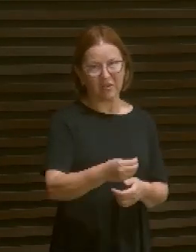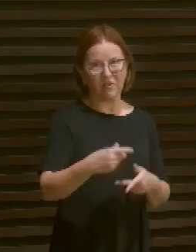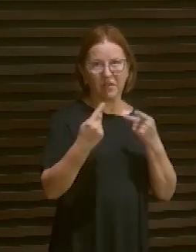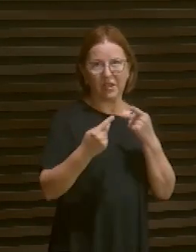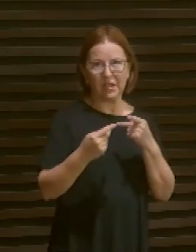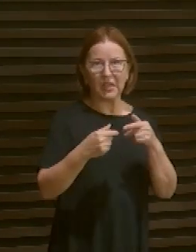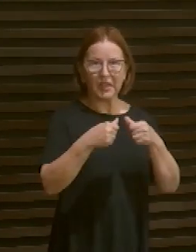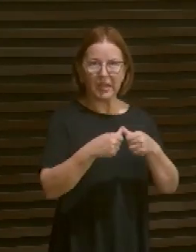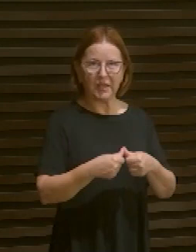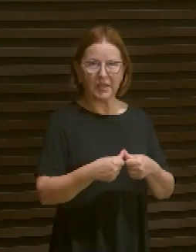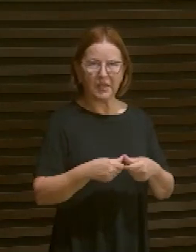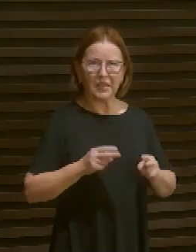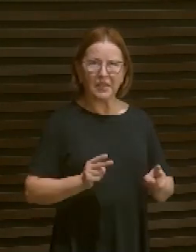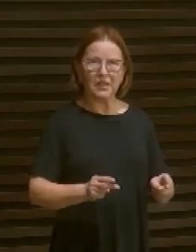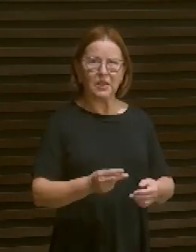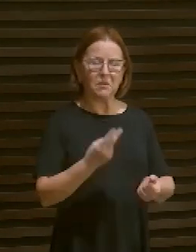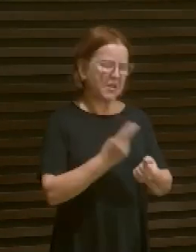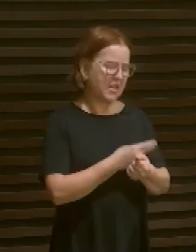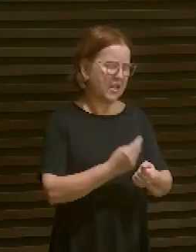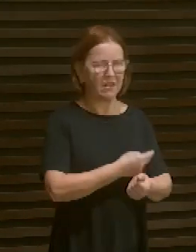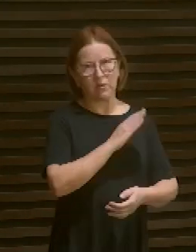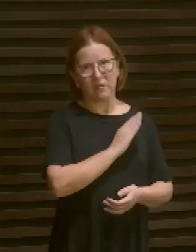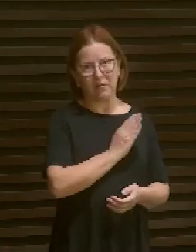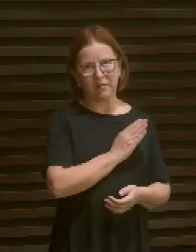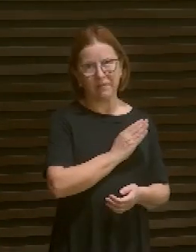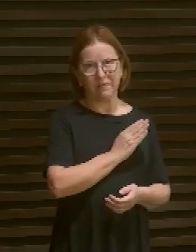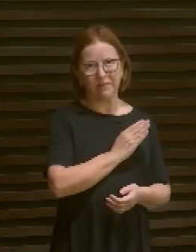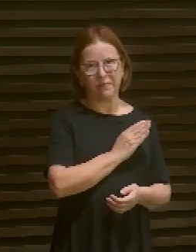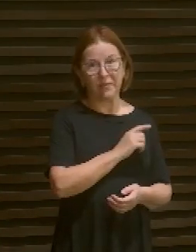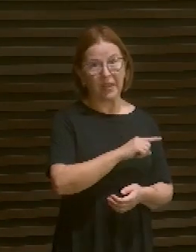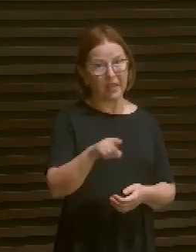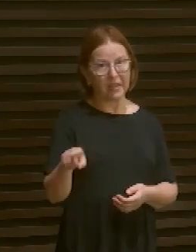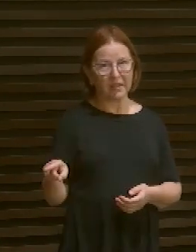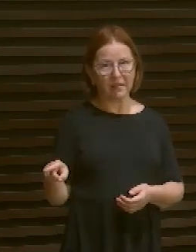estes sempre erram no coração. Eles também não